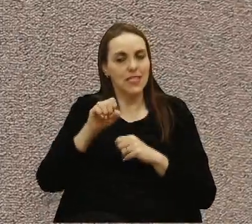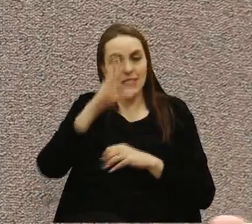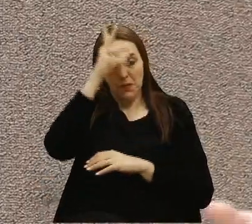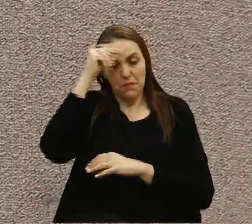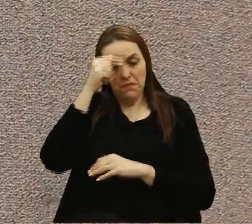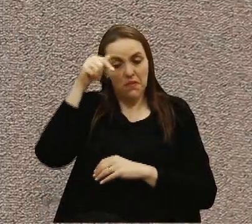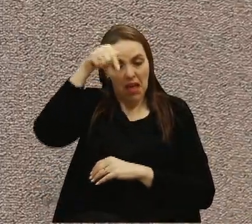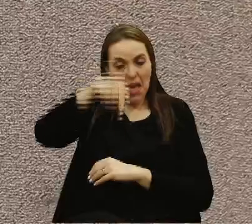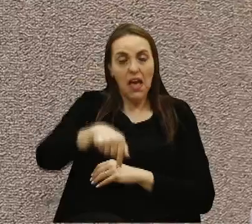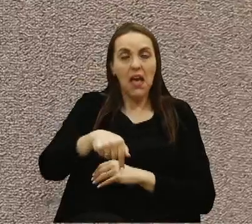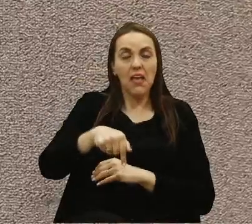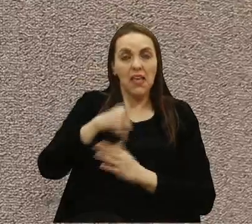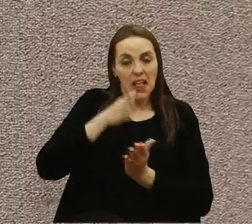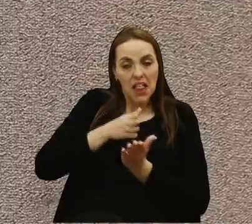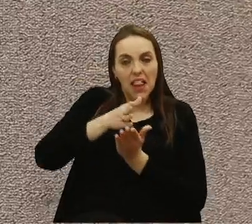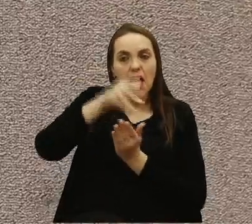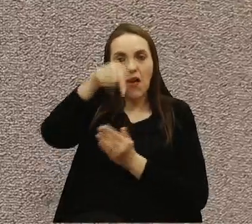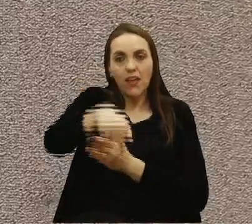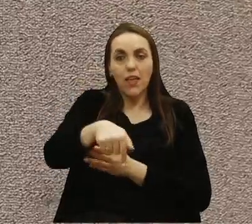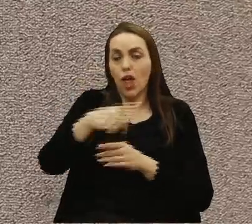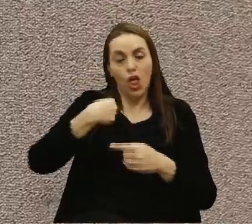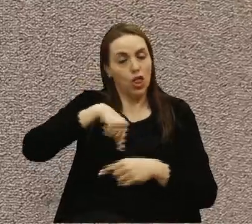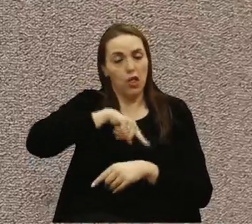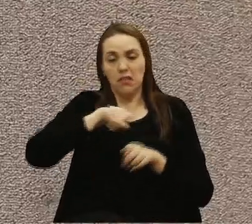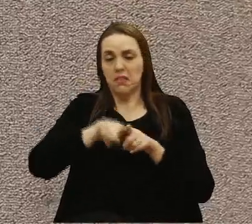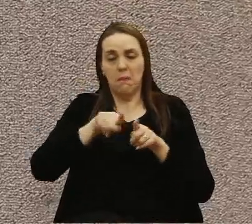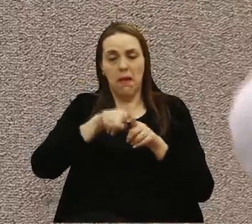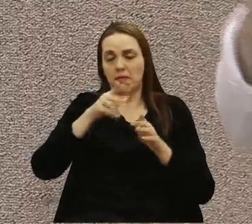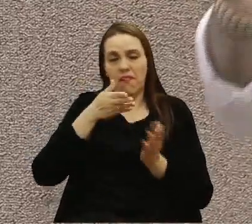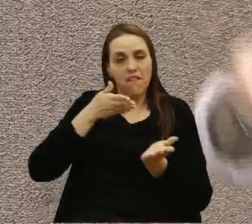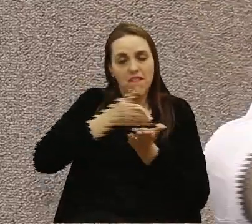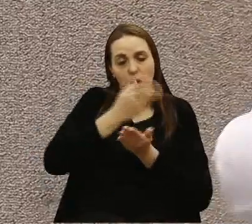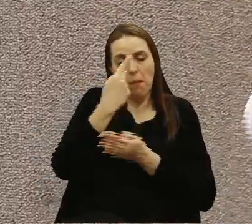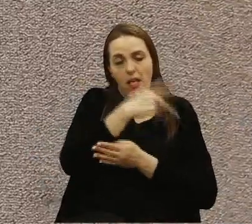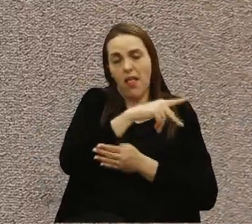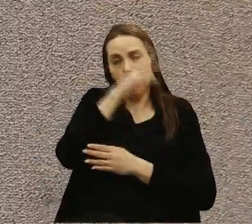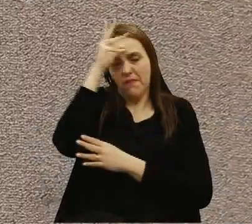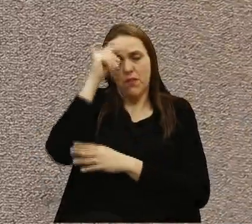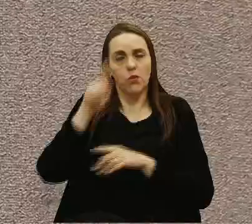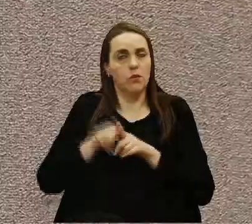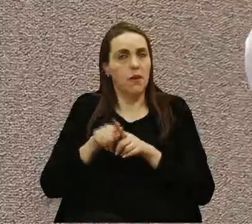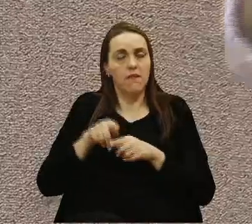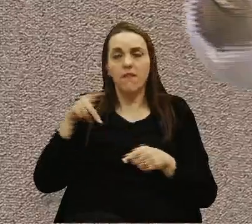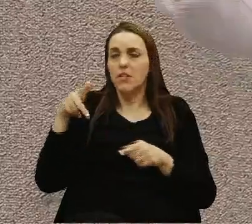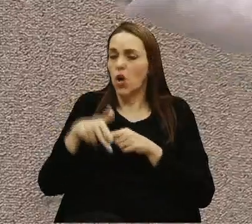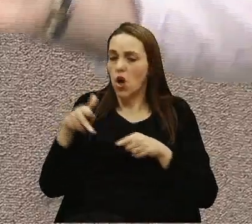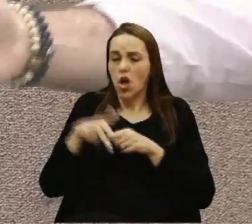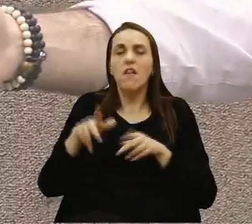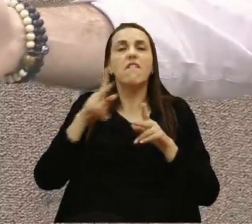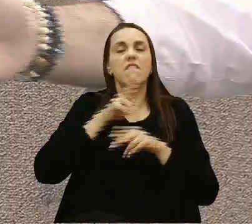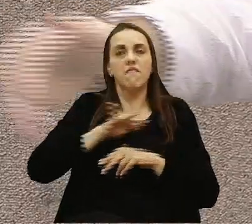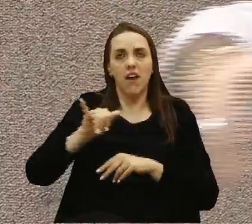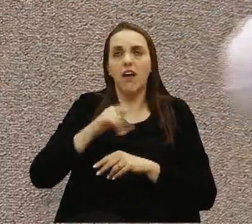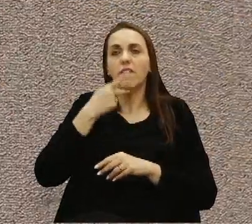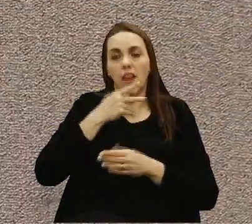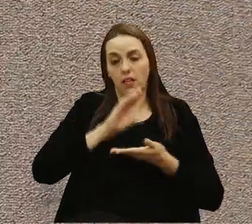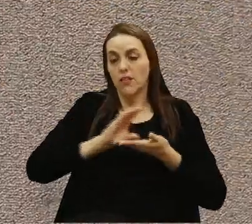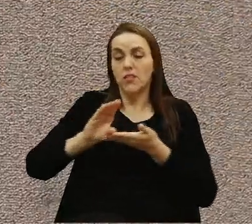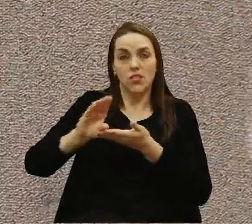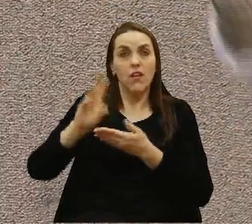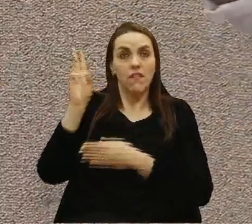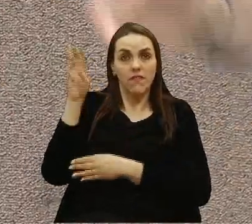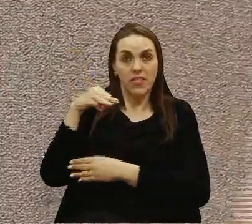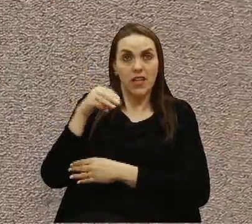essa casa, a gente também não pode ser leal ao executivo. E sim, se tiver que fazer corte, a gente vai falar que é para Visat o dinheiro. Por